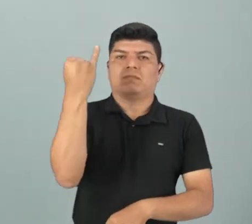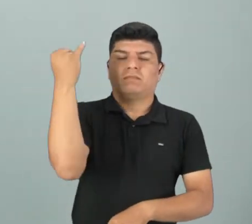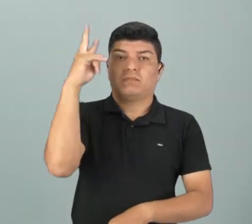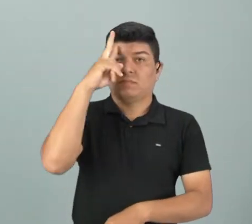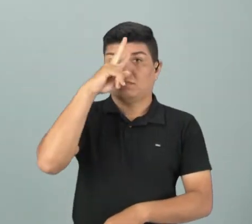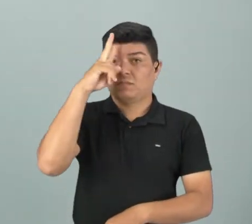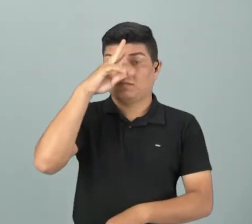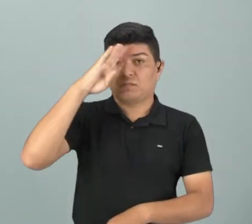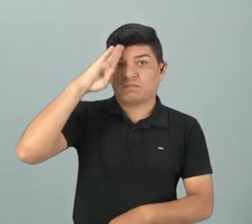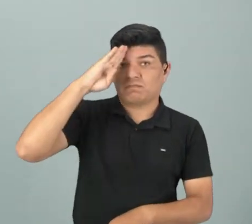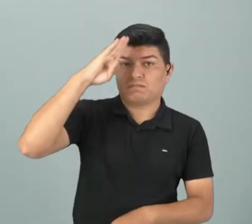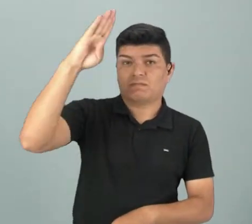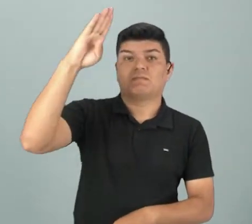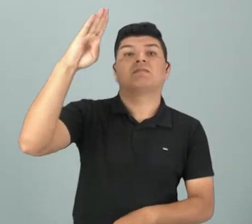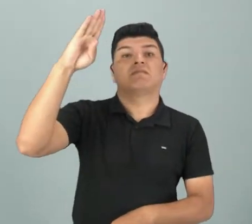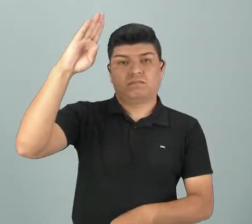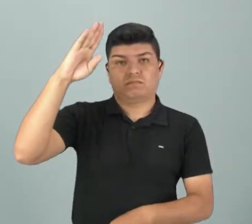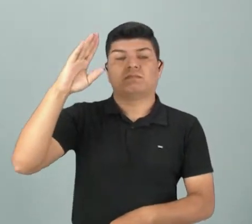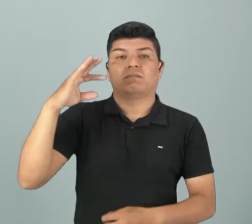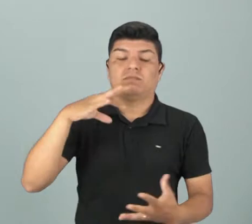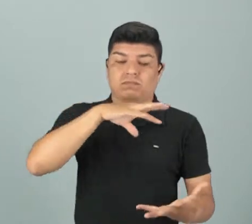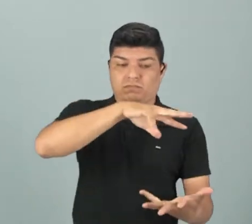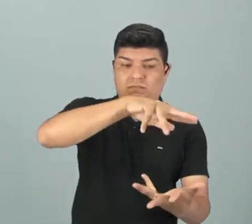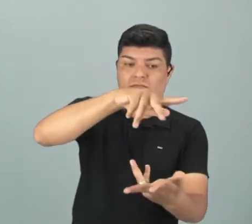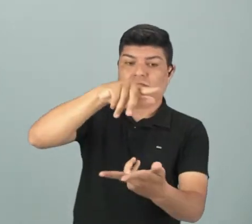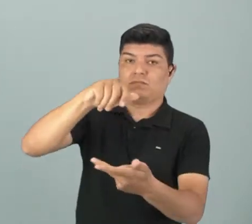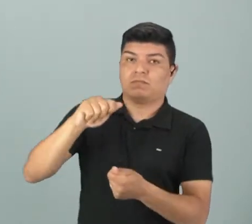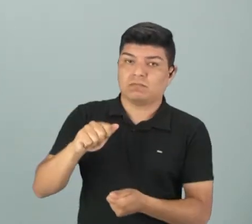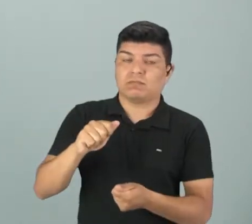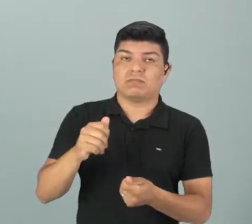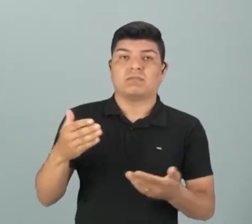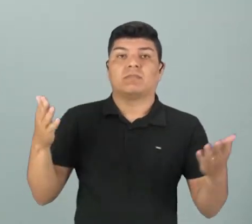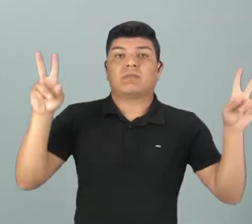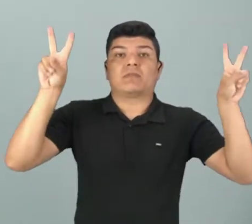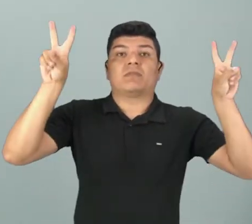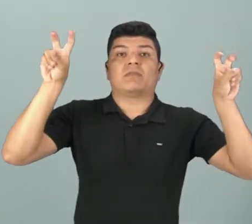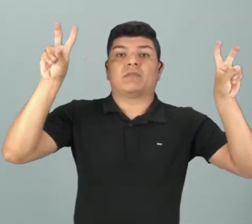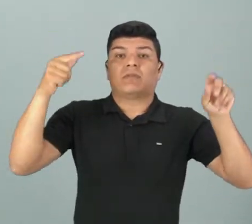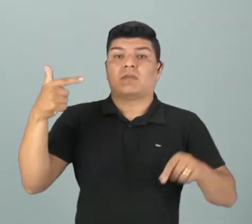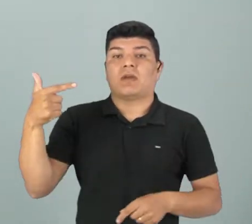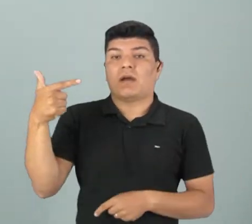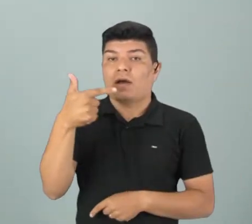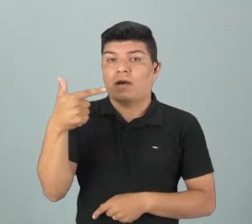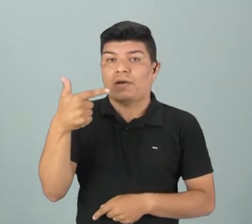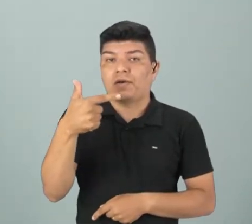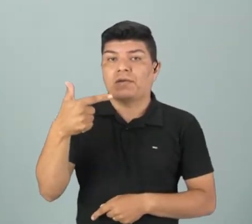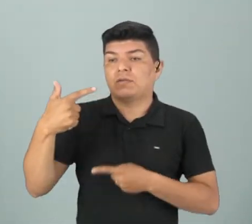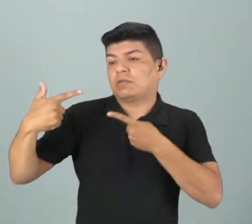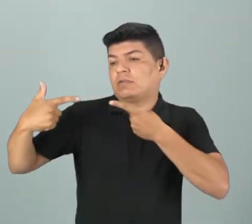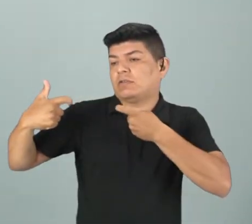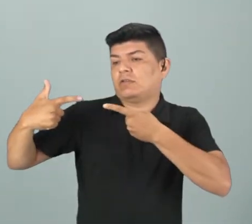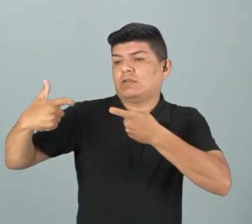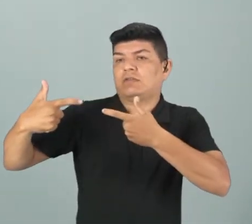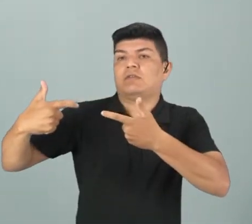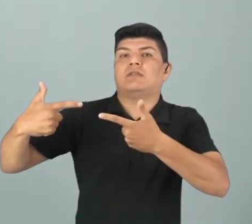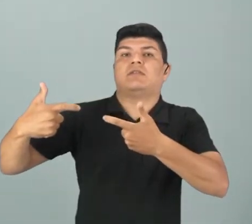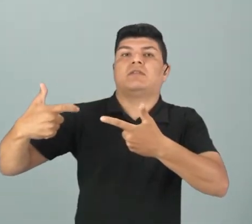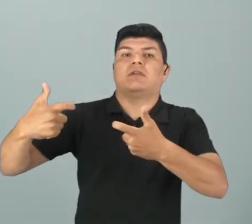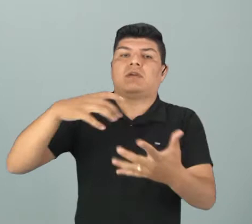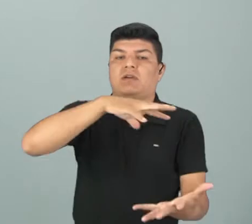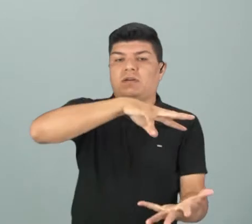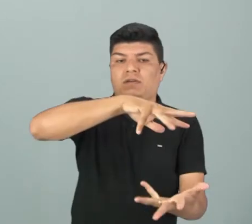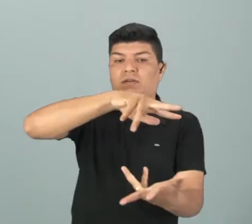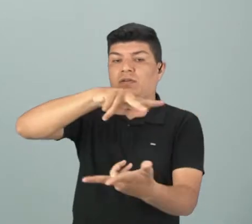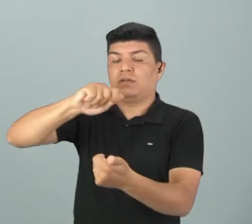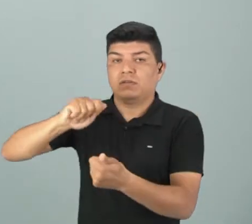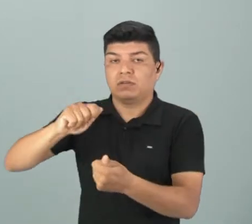história, principalmente contemporânea da humanidade. A gente vai falar sobre a Segunda Guerra Mundial e todos os desdobramentos que